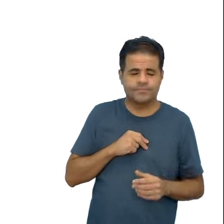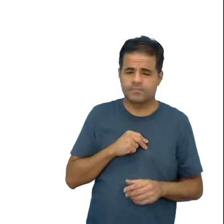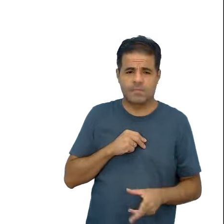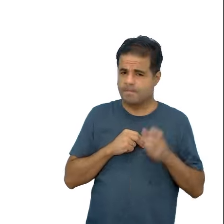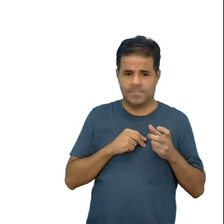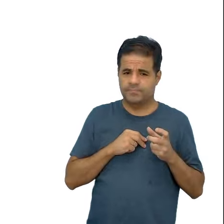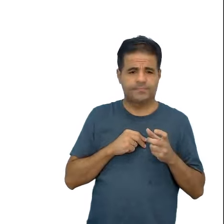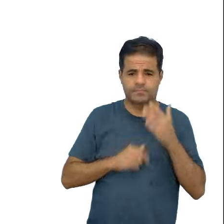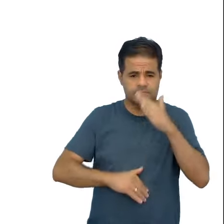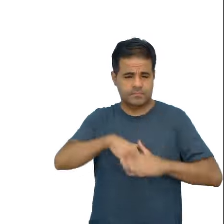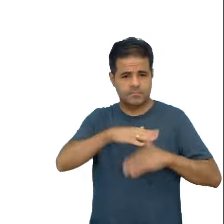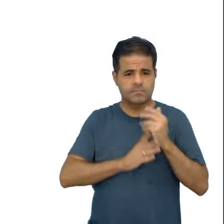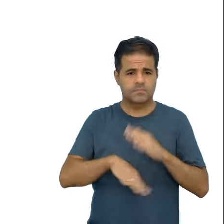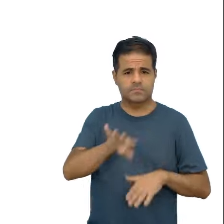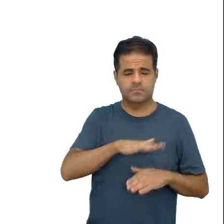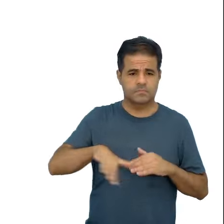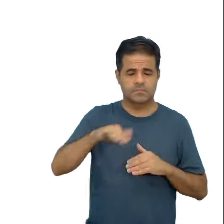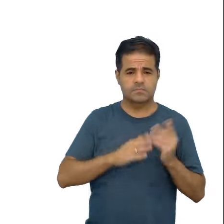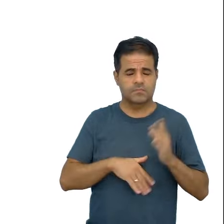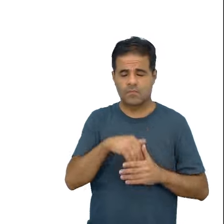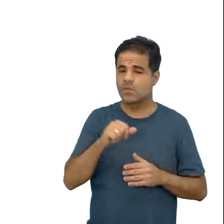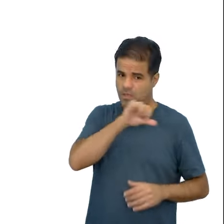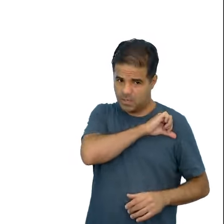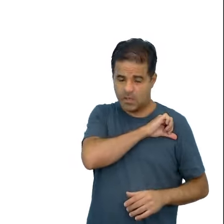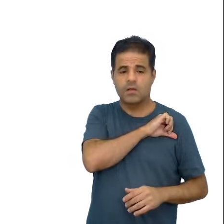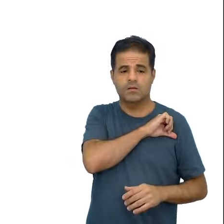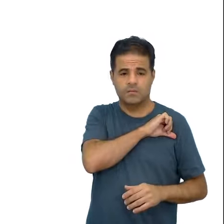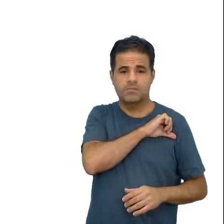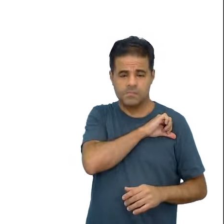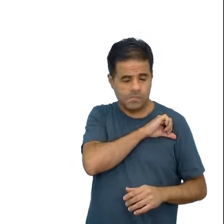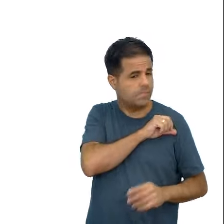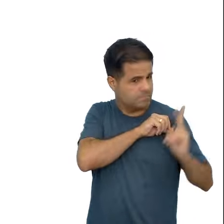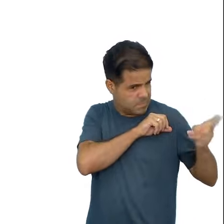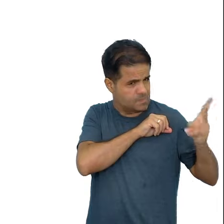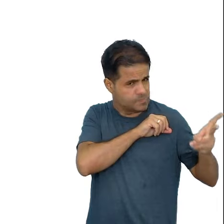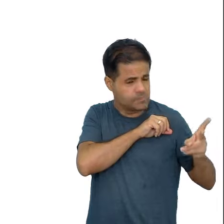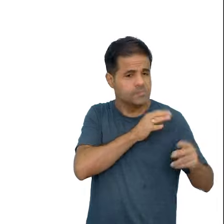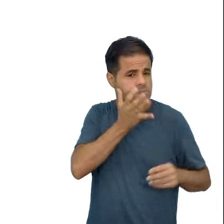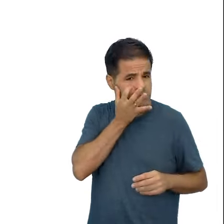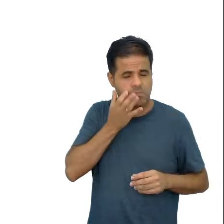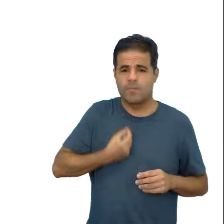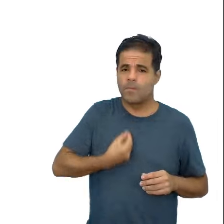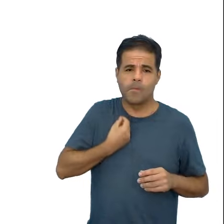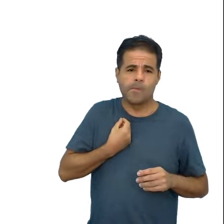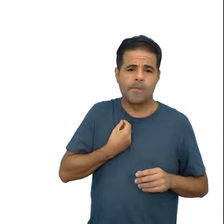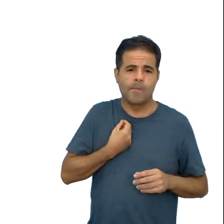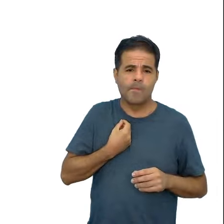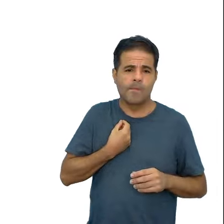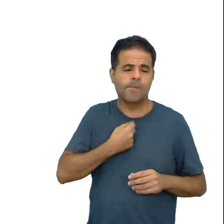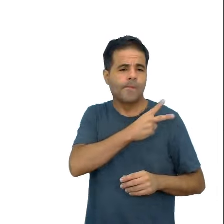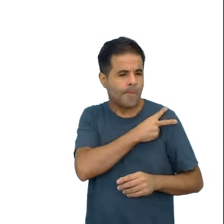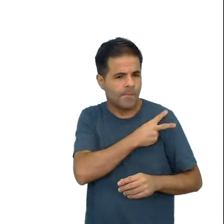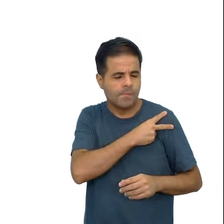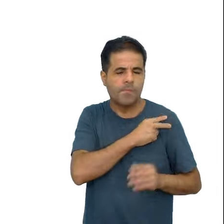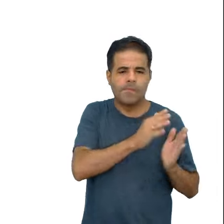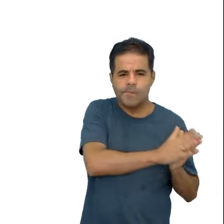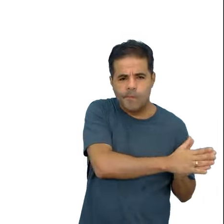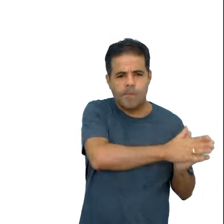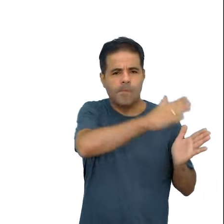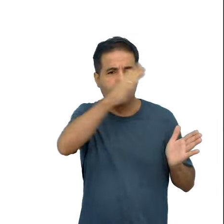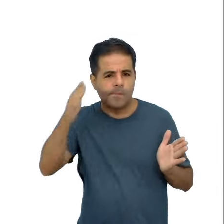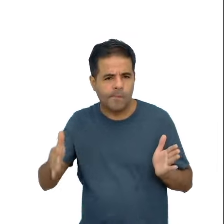que a habilidade que estava lá no 9º ano do ensino fundamental é a mesma que está presente lá na 2ª série do ensino médio, ou